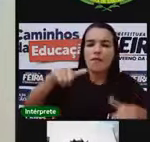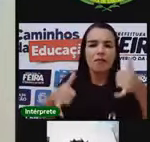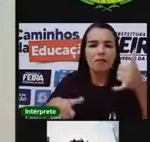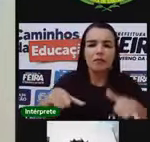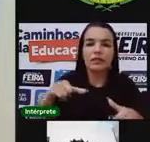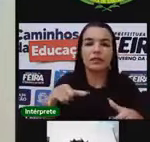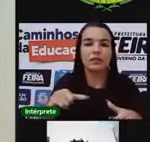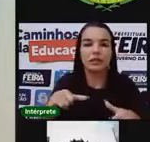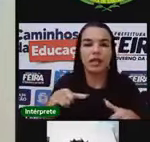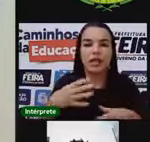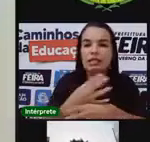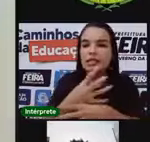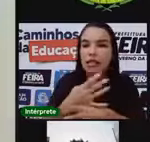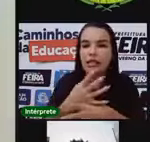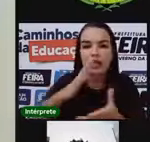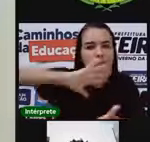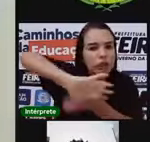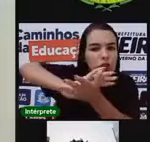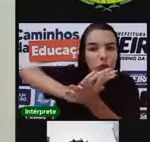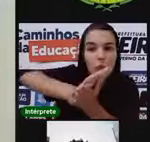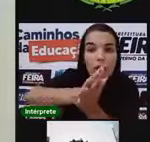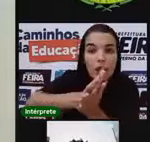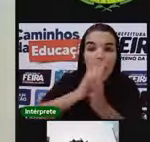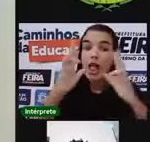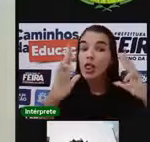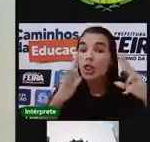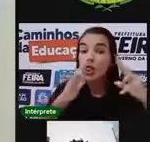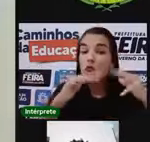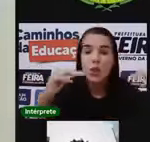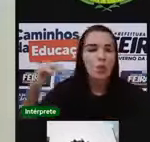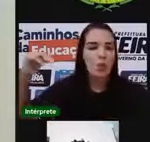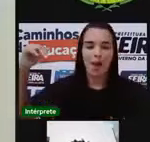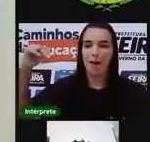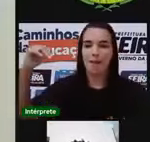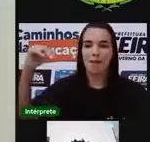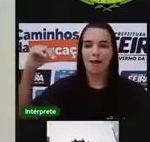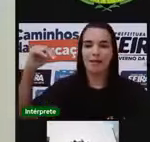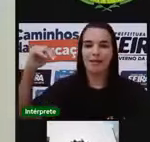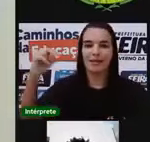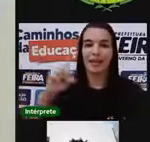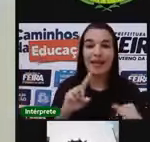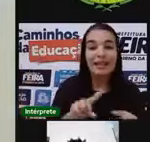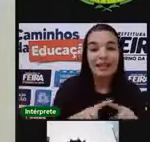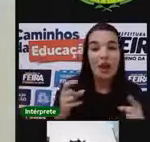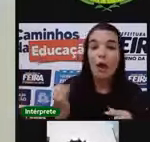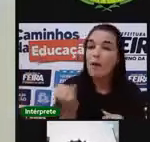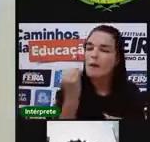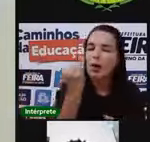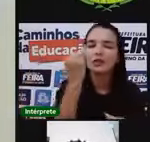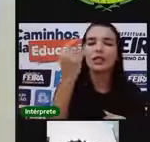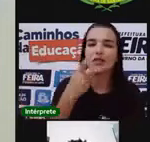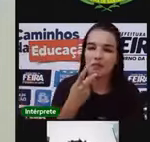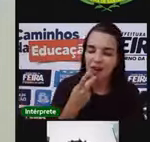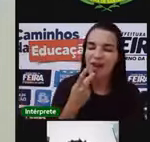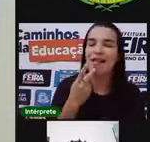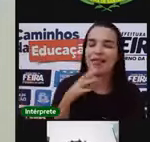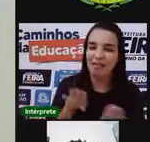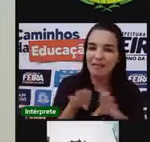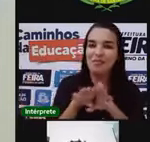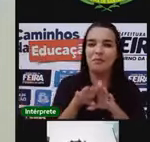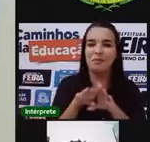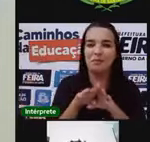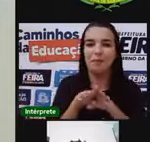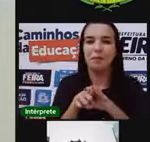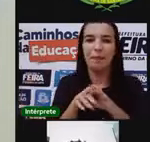destruída? Nunca mais. Então, é importante falar disso, entendeu? Então, meu